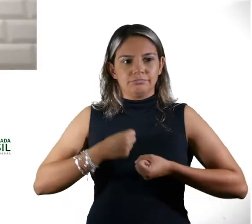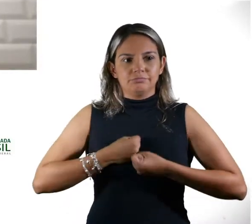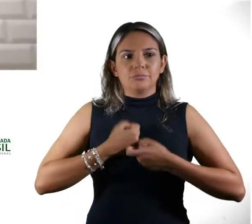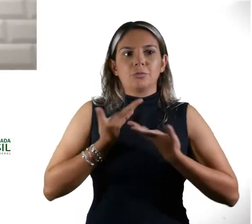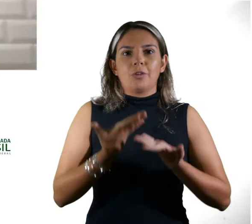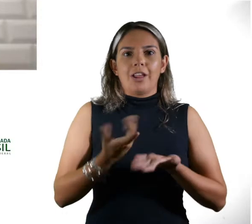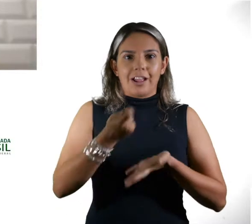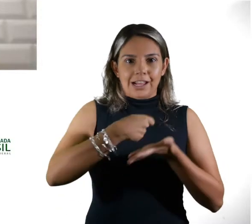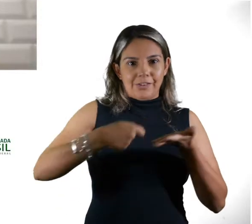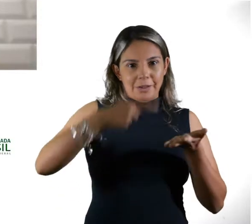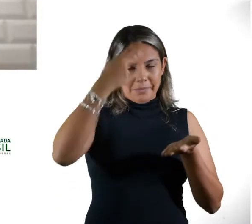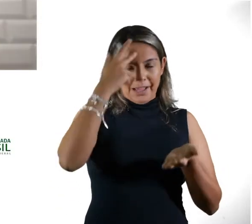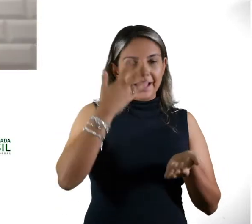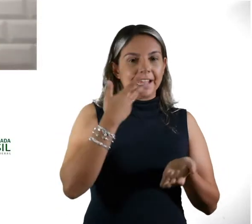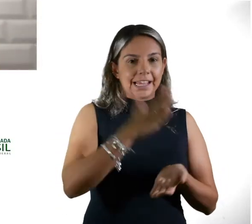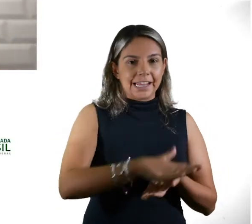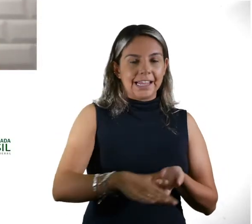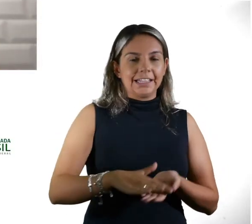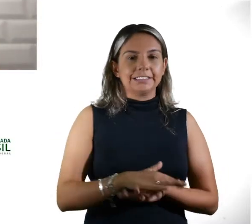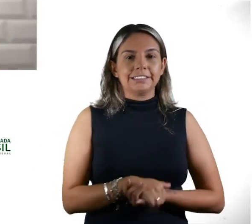criança?